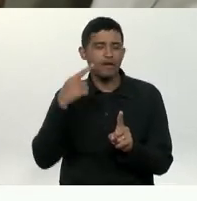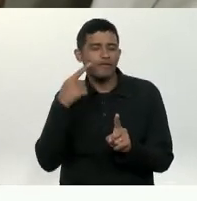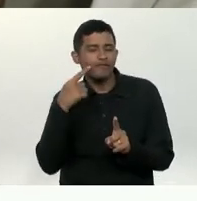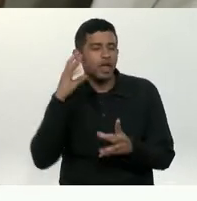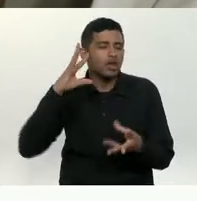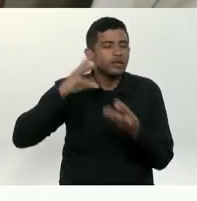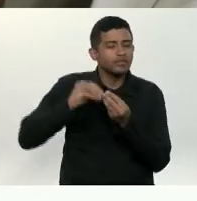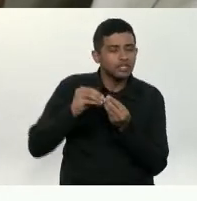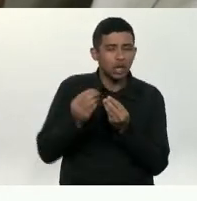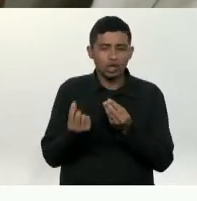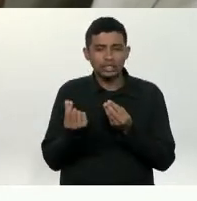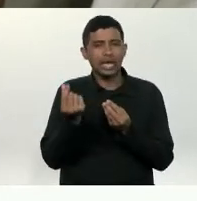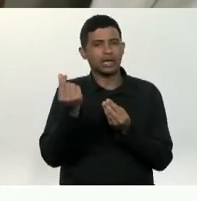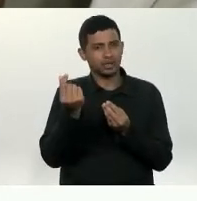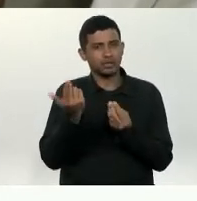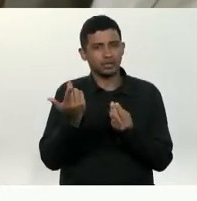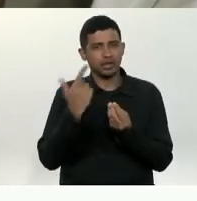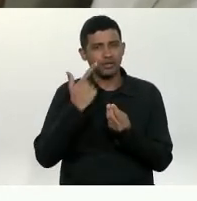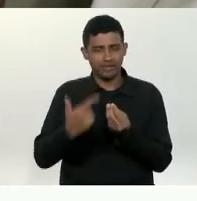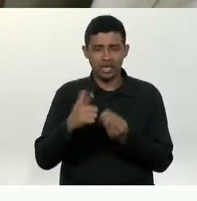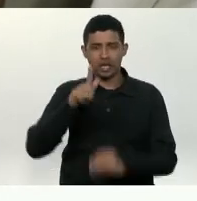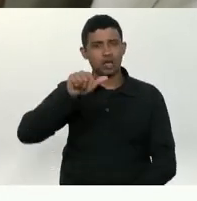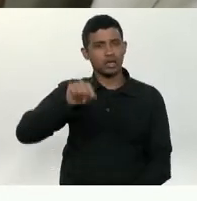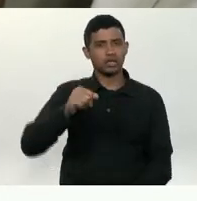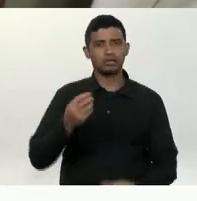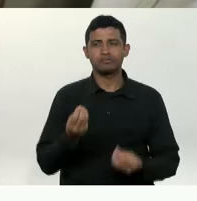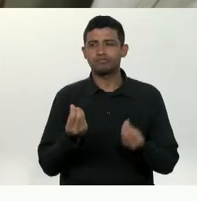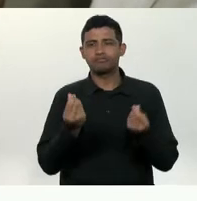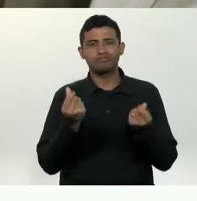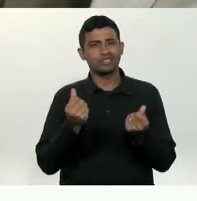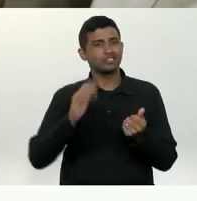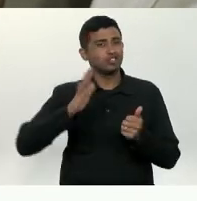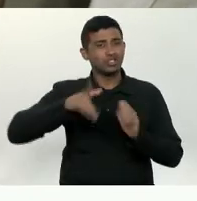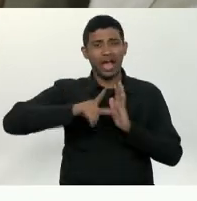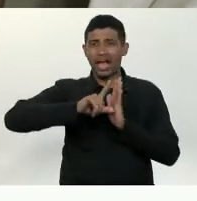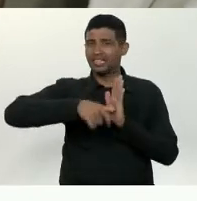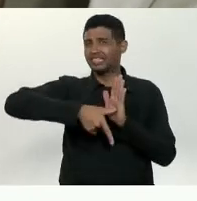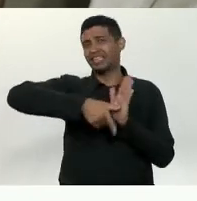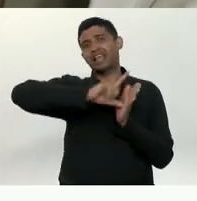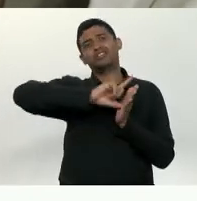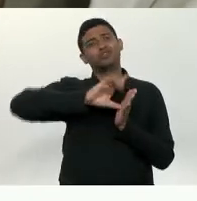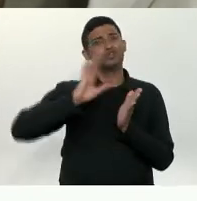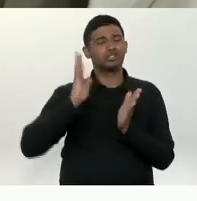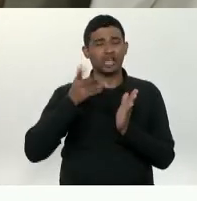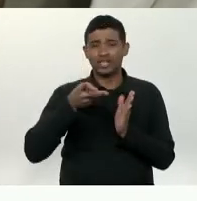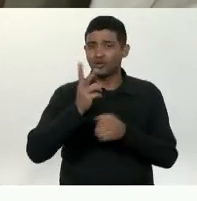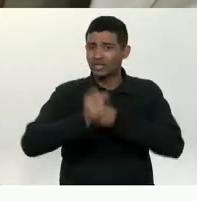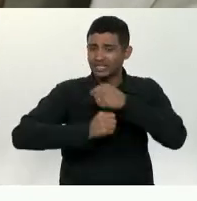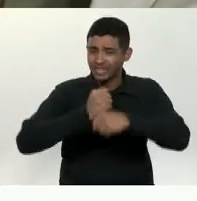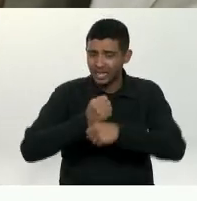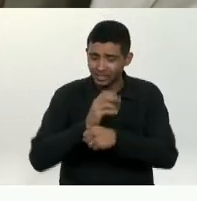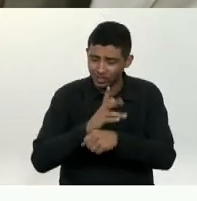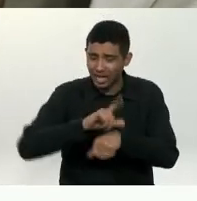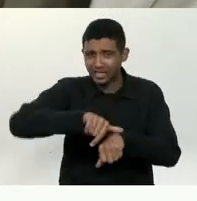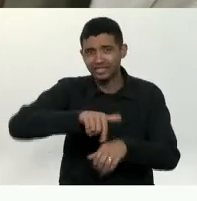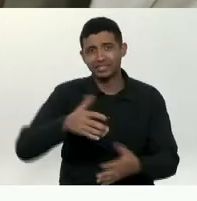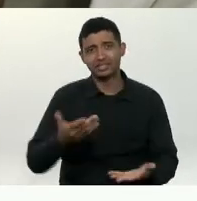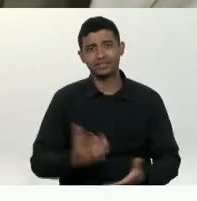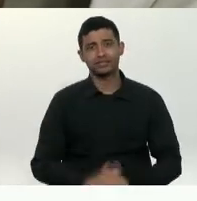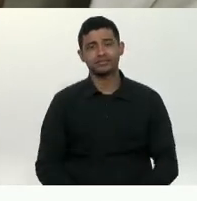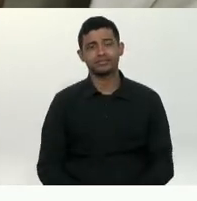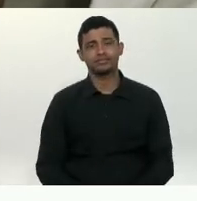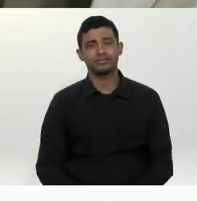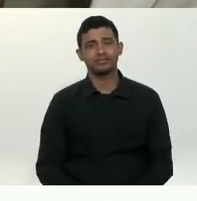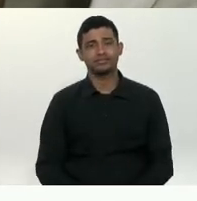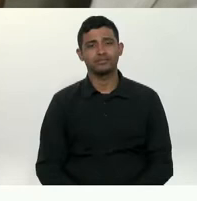quinquenal tarifária do gás, que já está atrasada por 2 anos. Né? Nós já pegamos esse processo atrasado. Porém,